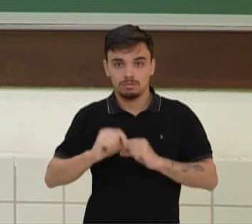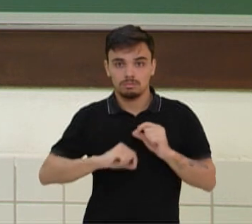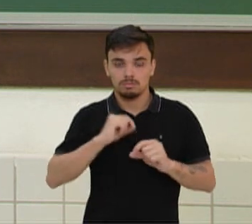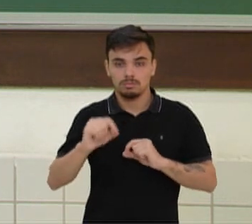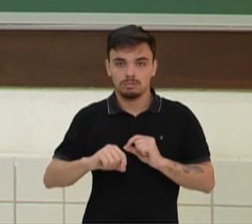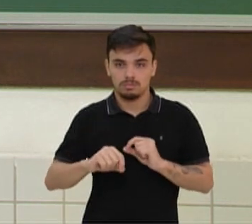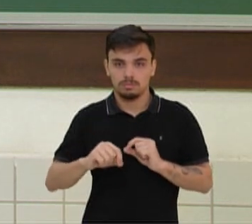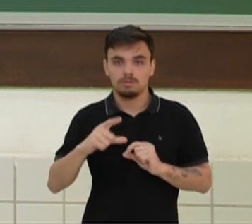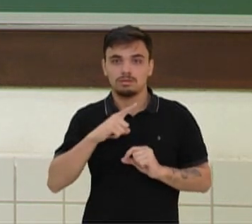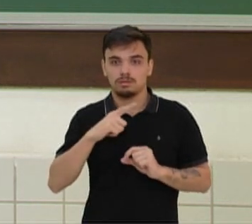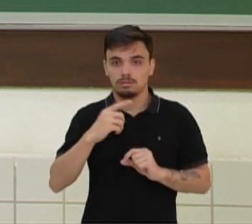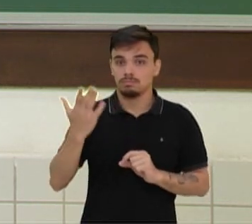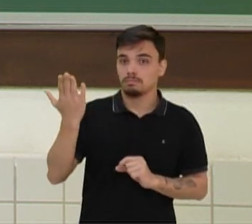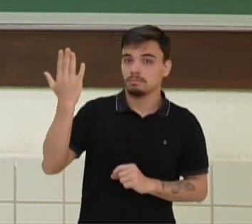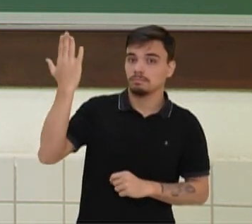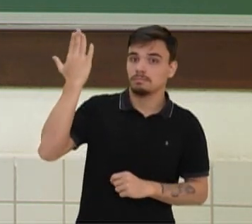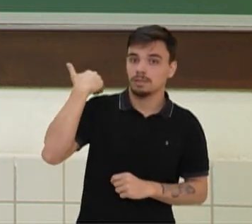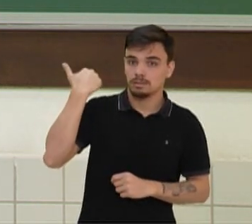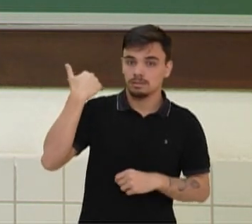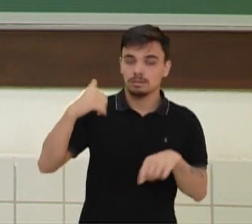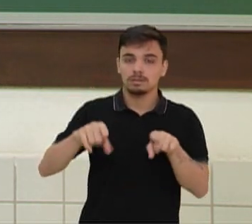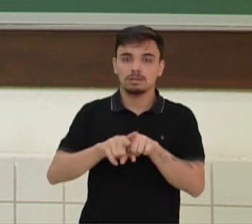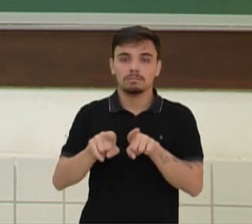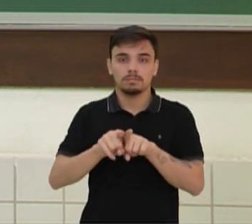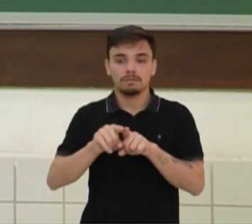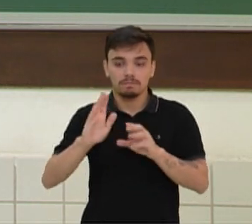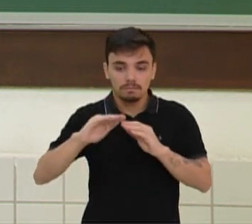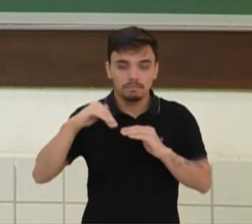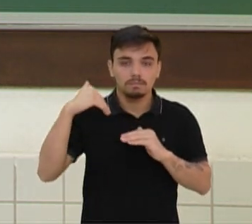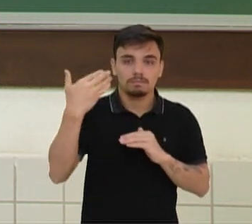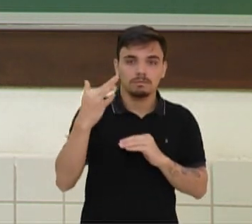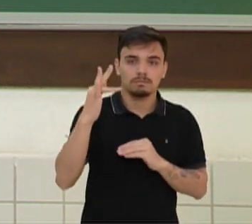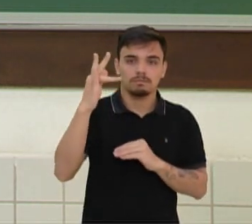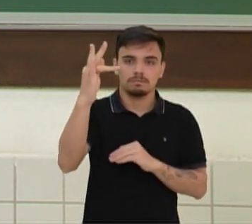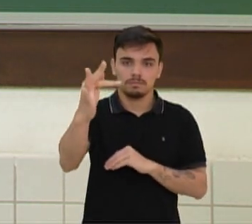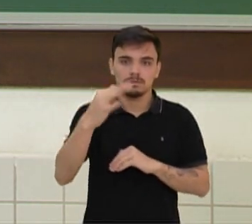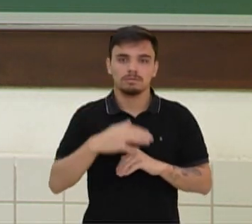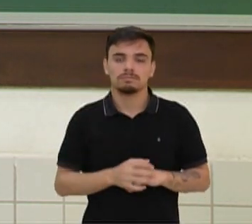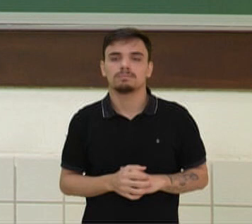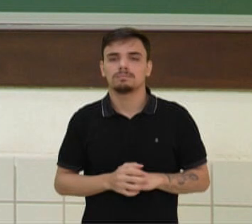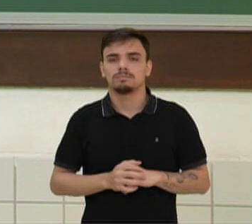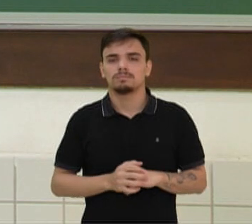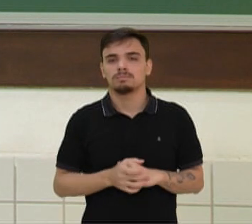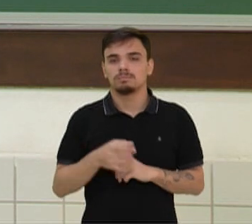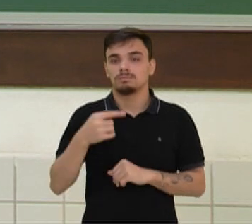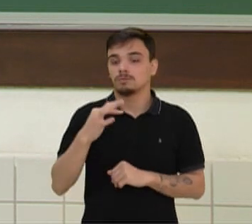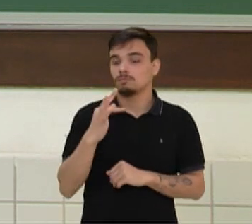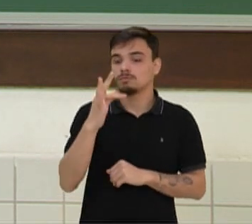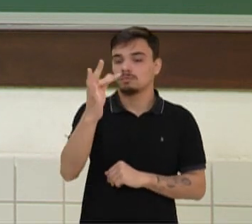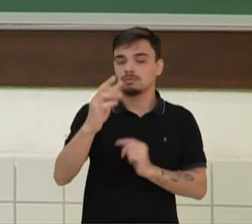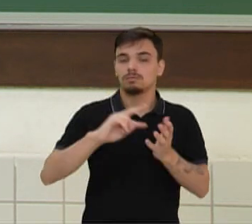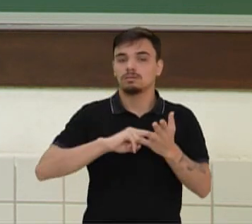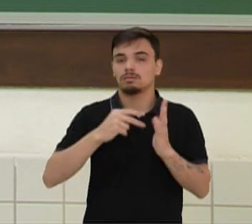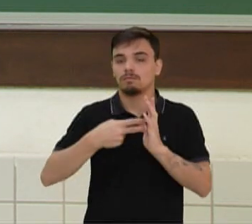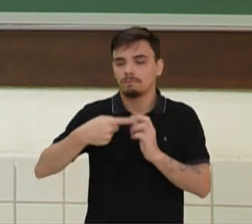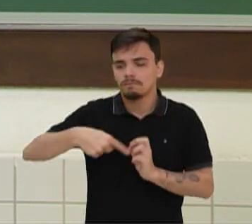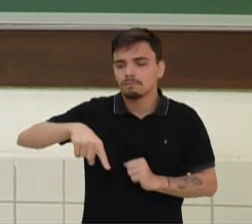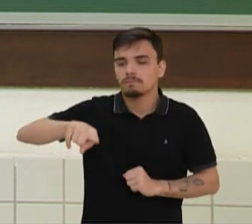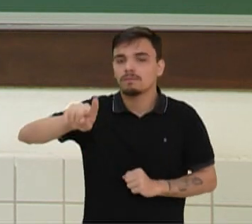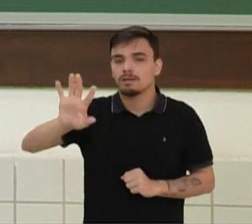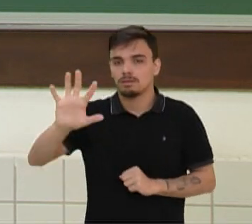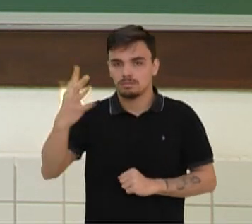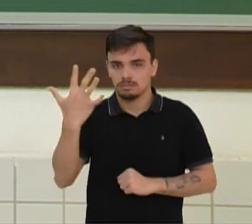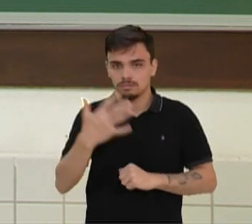o meu pretérito e que há o meu futuro, algo que ainda irá